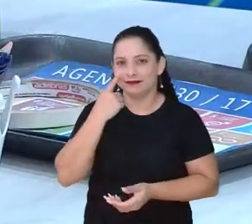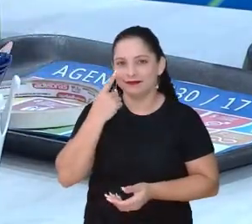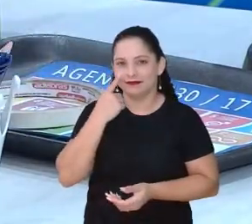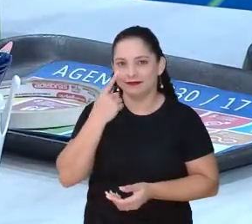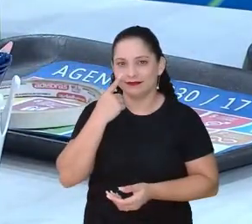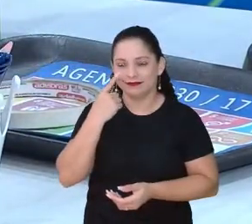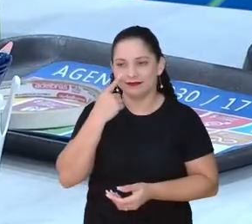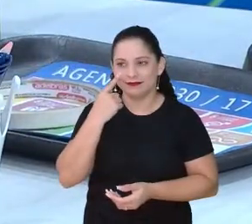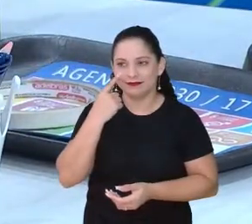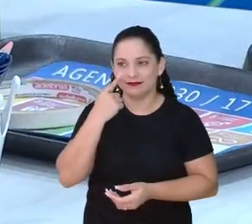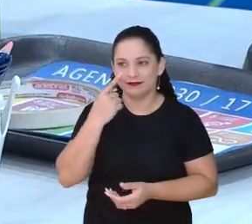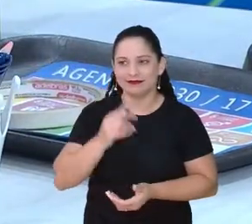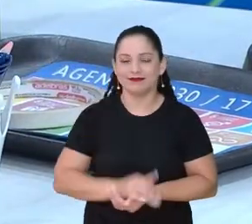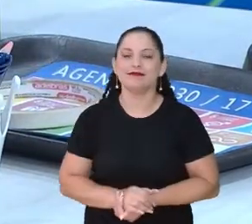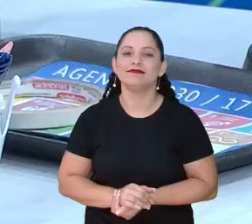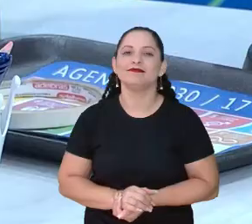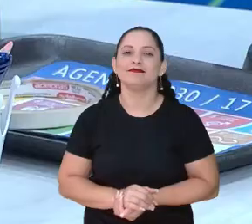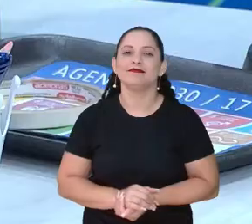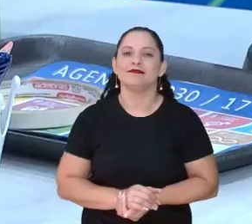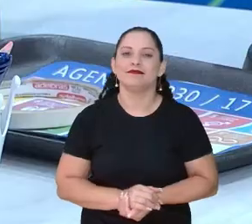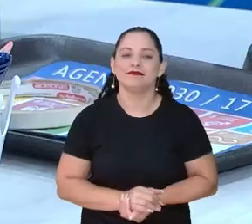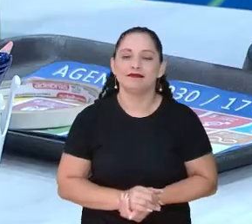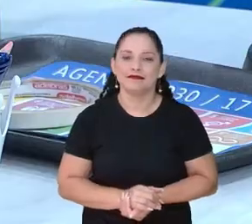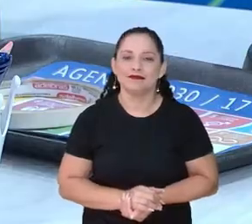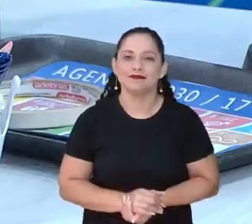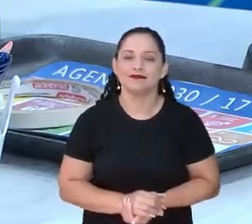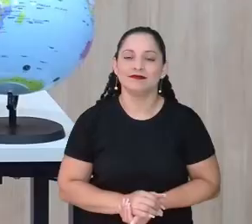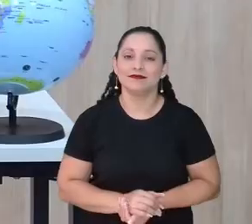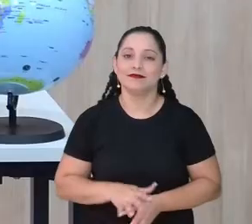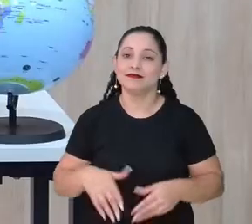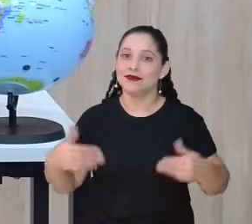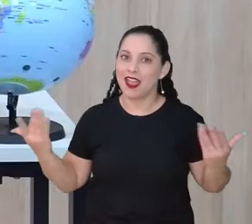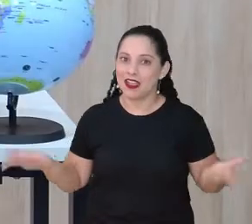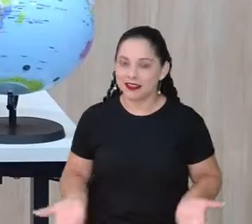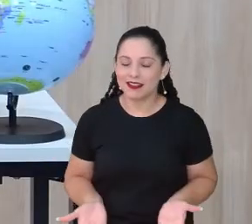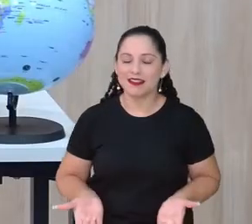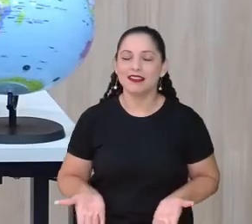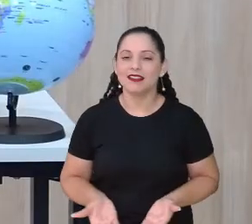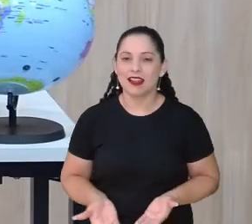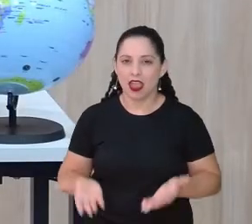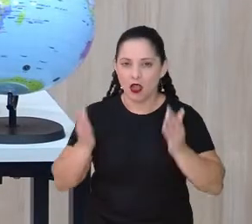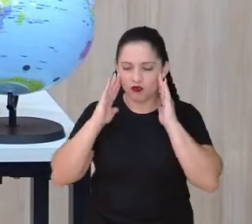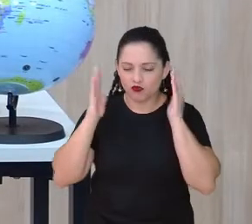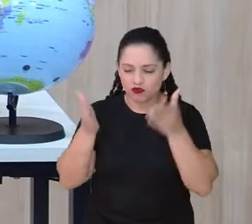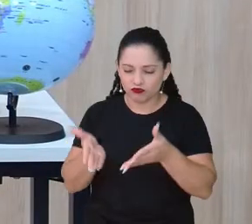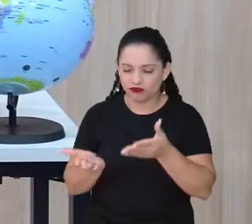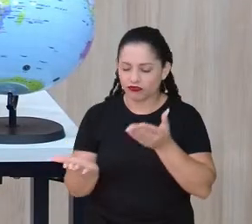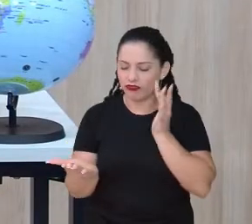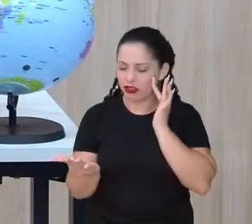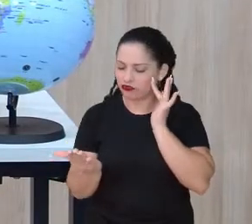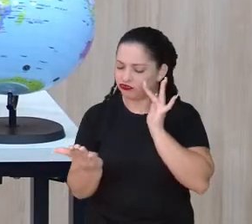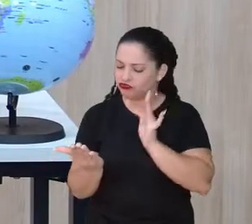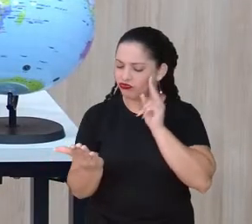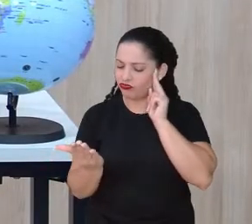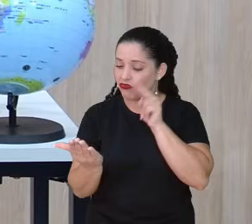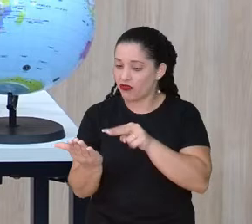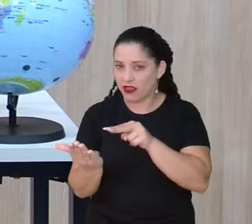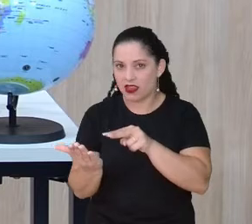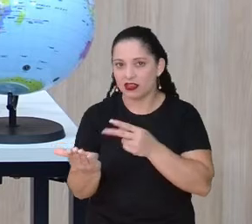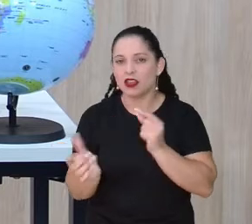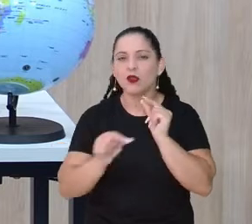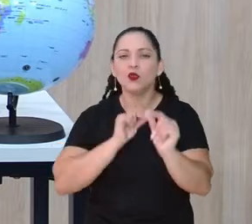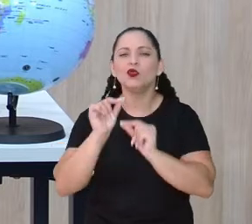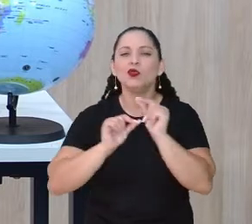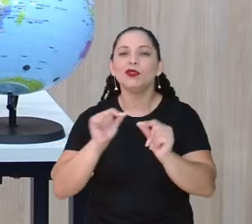livro, ok, olha. E aí, olhando bem direitinho esse livro, olha o que eu fiz para